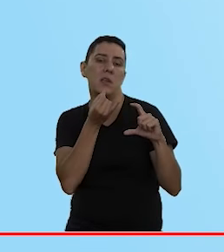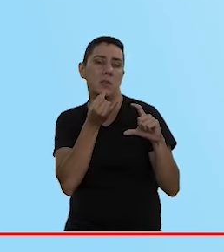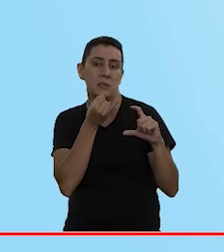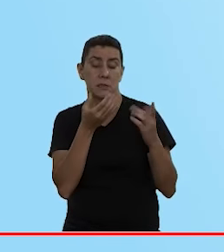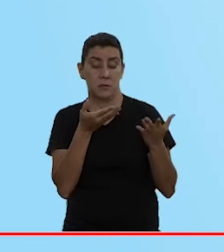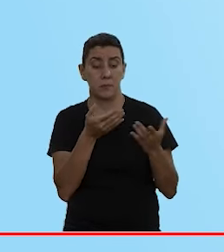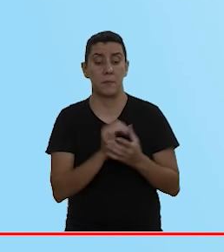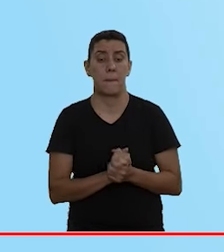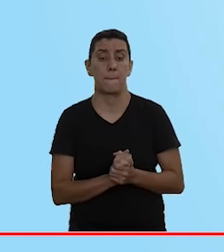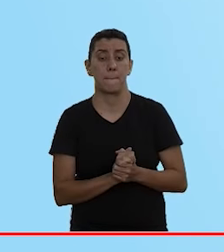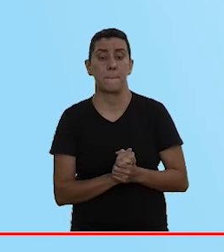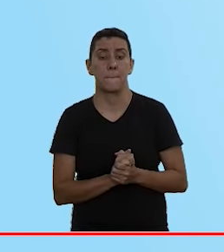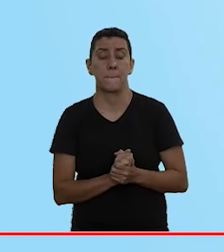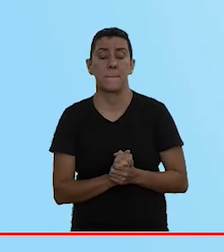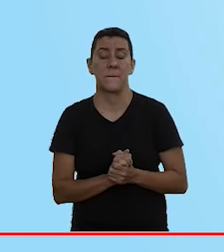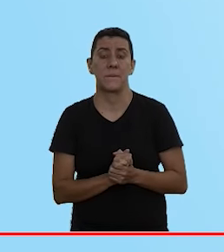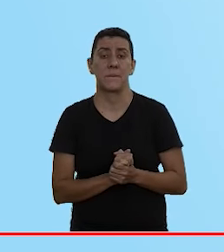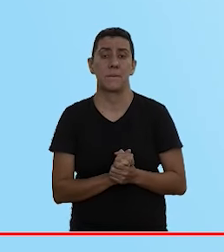gente